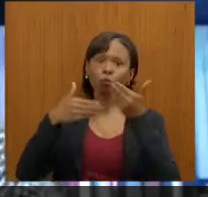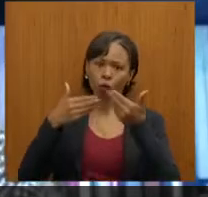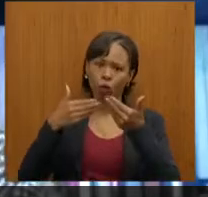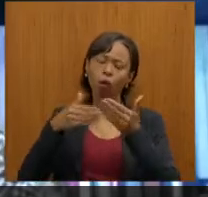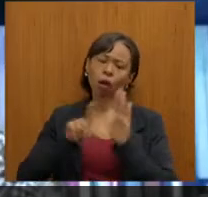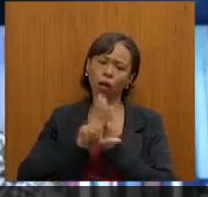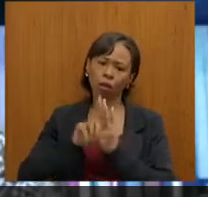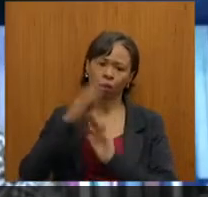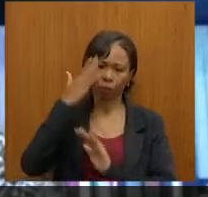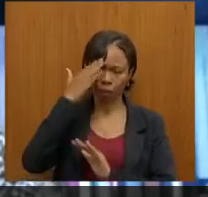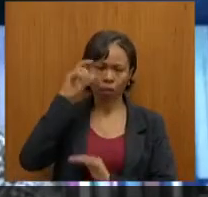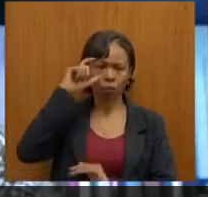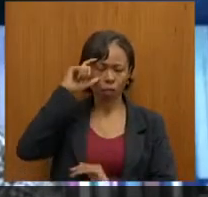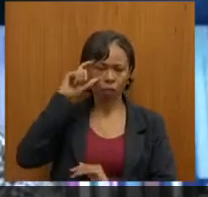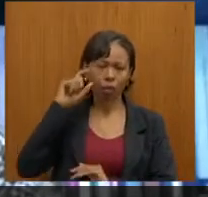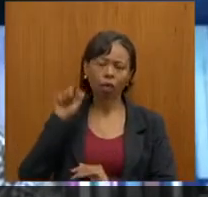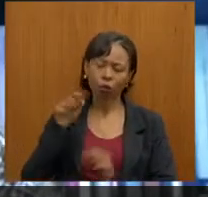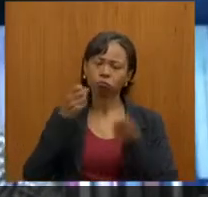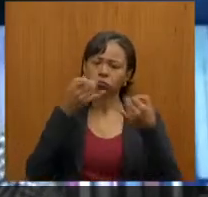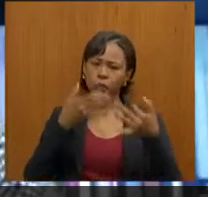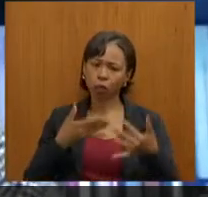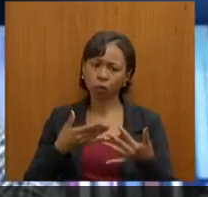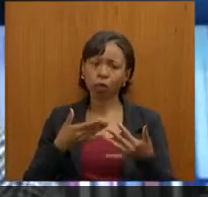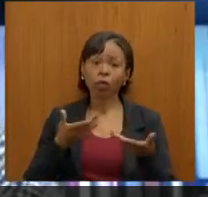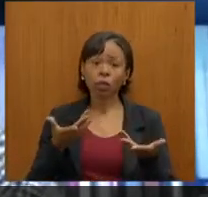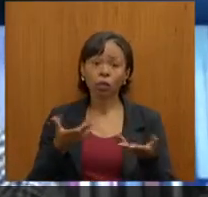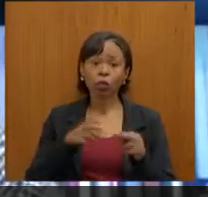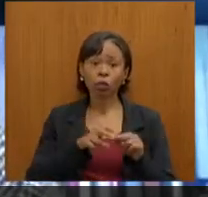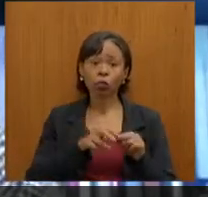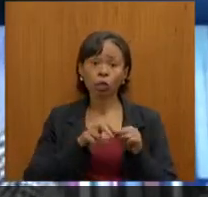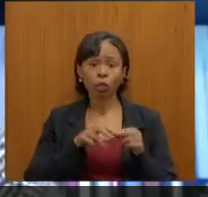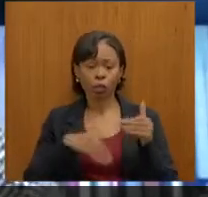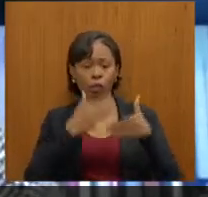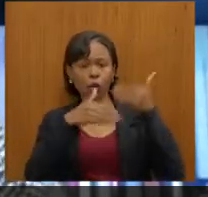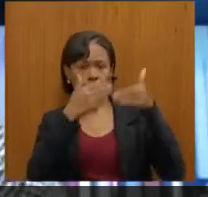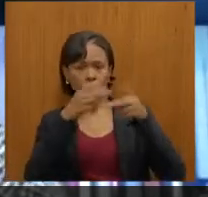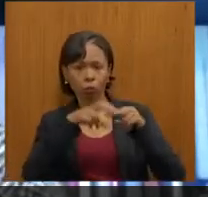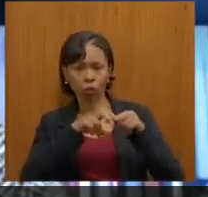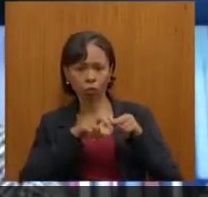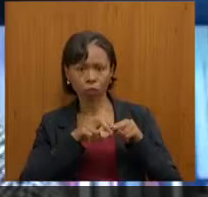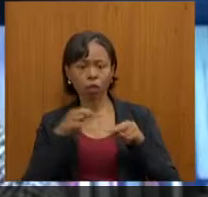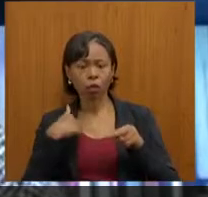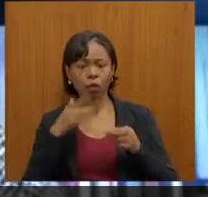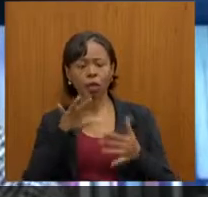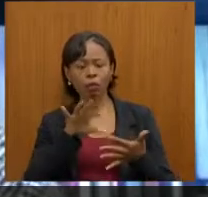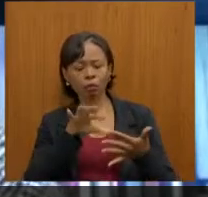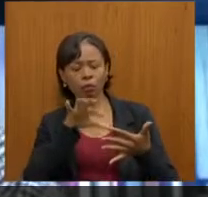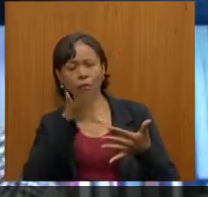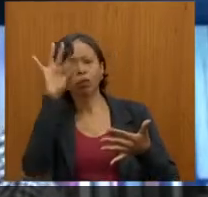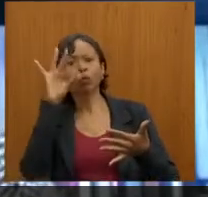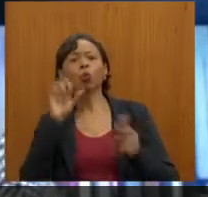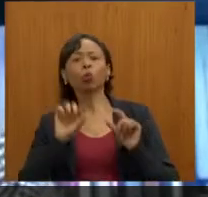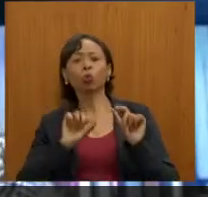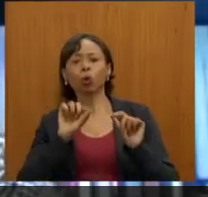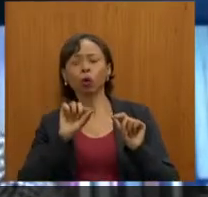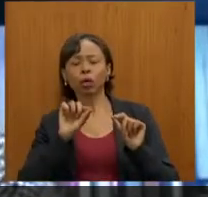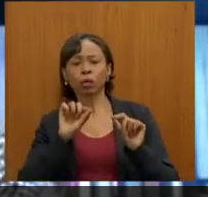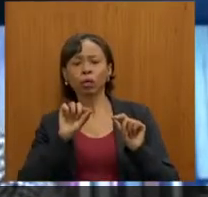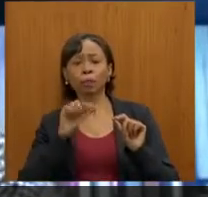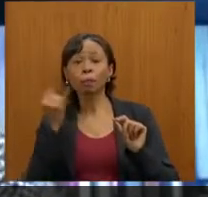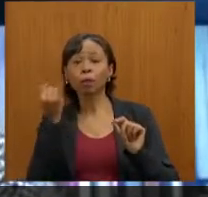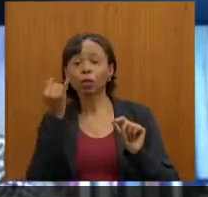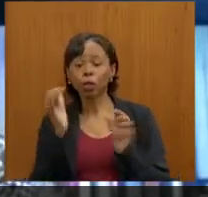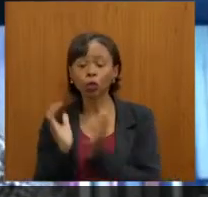e como resultado destes avanços eu gostaria de destacar a importância das redes de